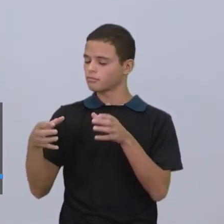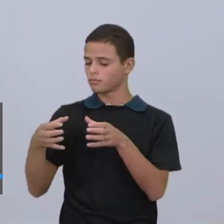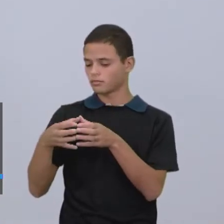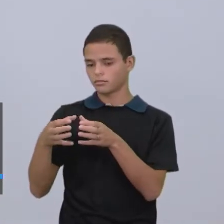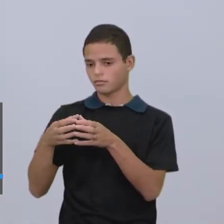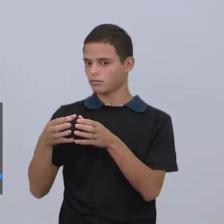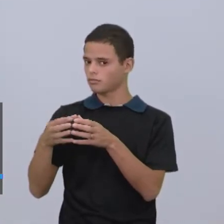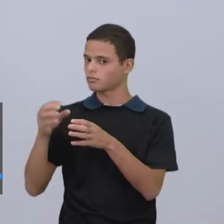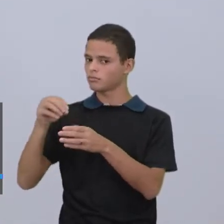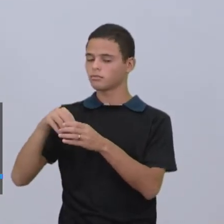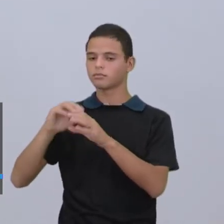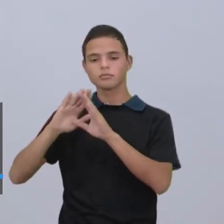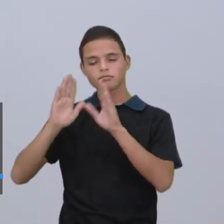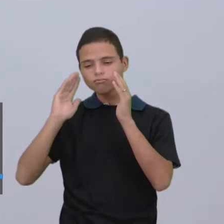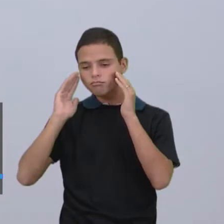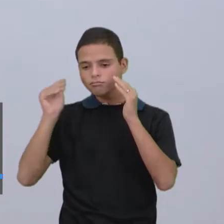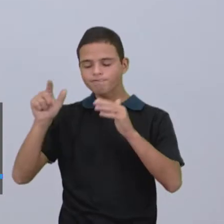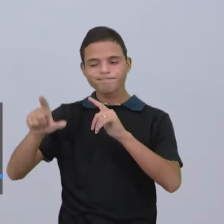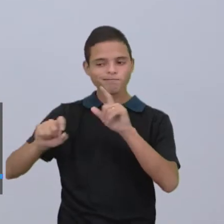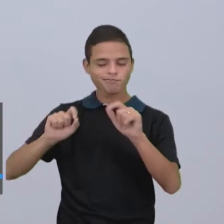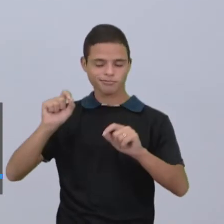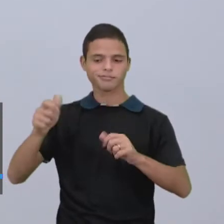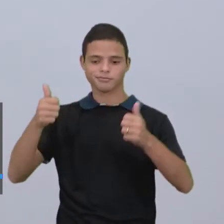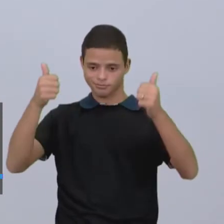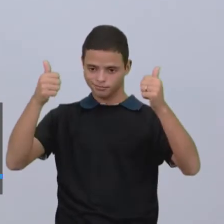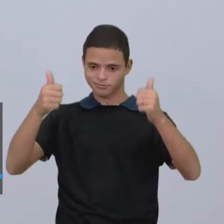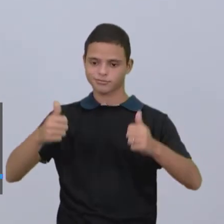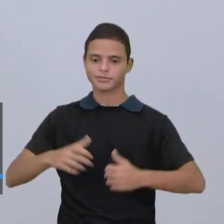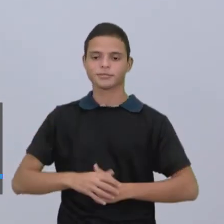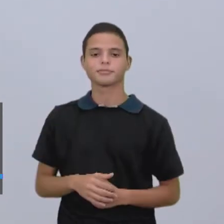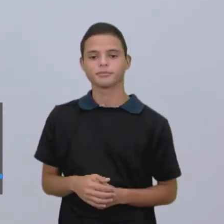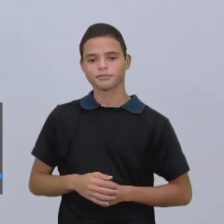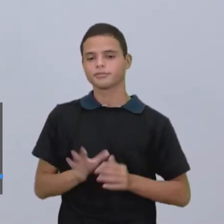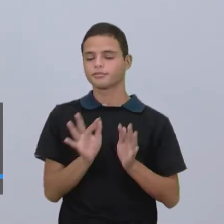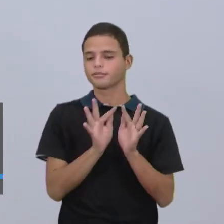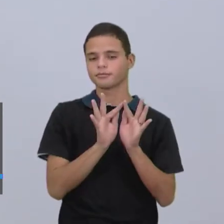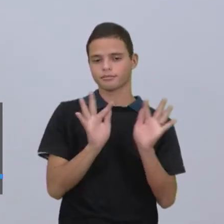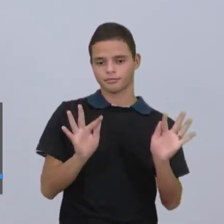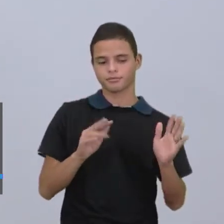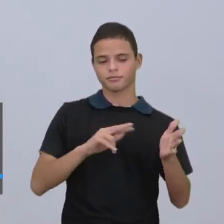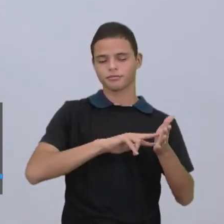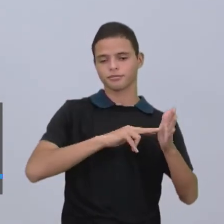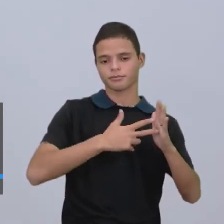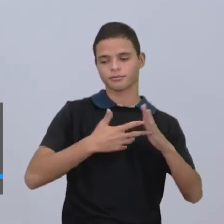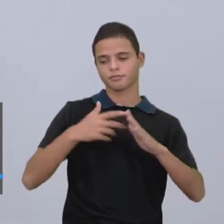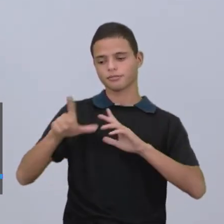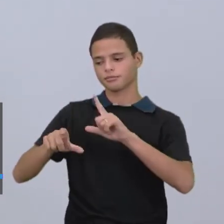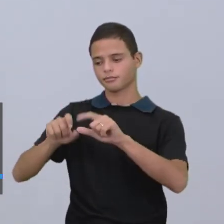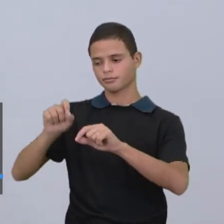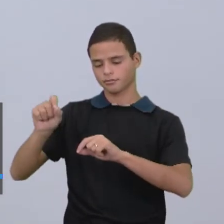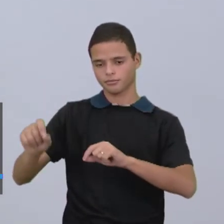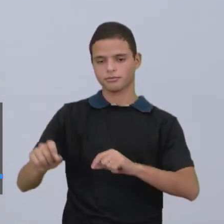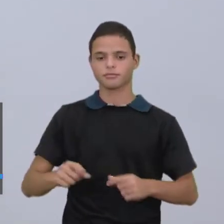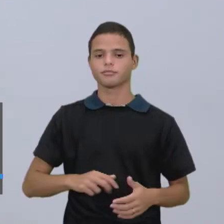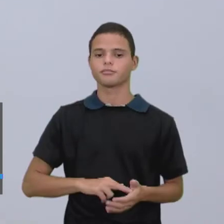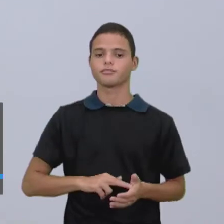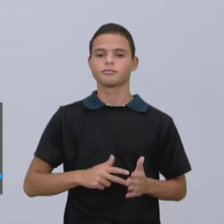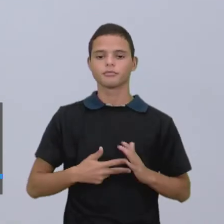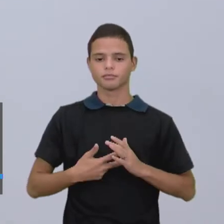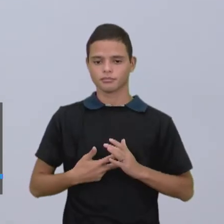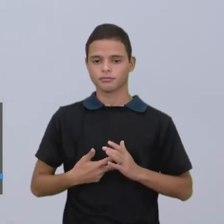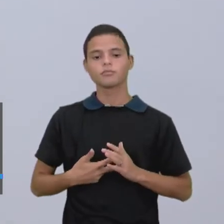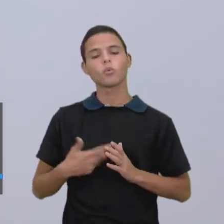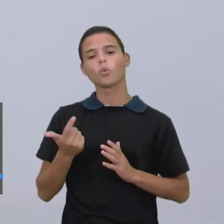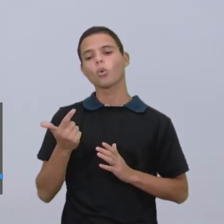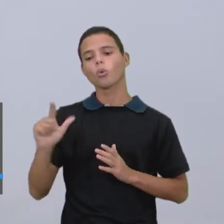grupo, né, que a gente está direcionado, mas escolher aleatoriamente. Tá, casual simples é sortear aleatoriamente, todo mundo tem a mesma chance. Qual será a próxima